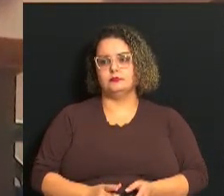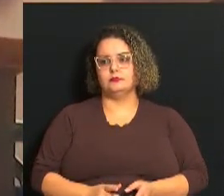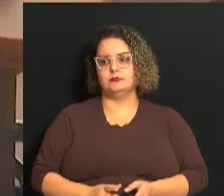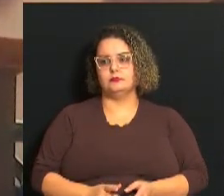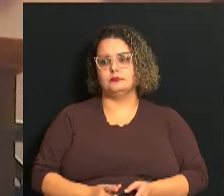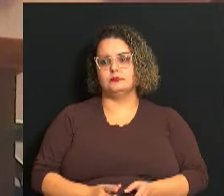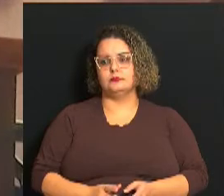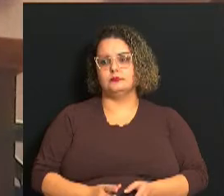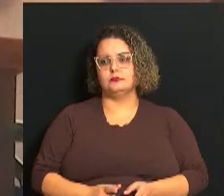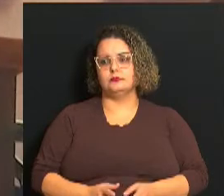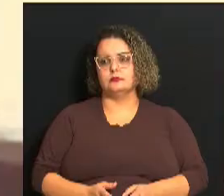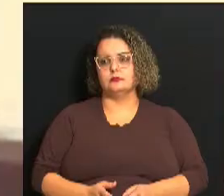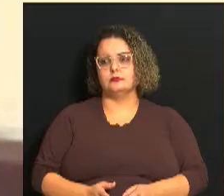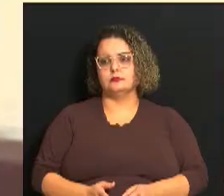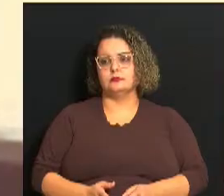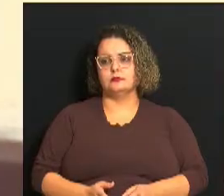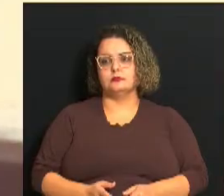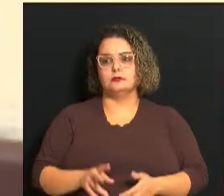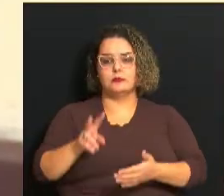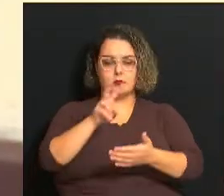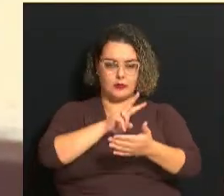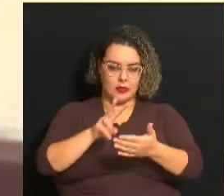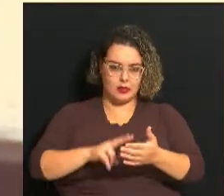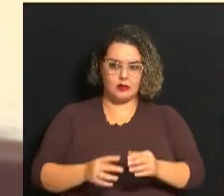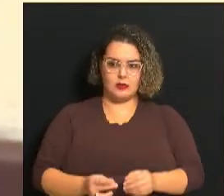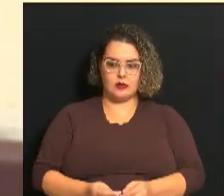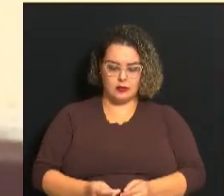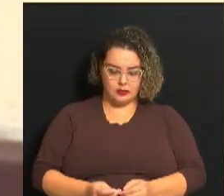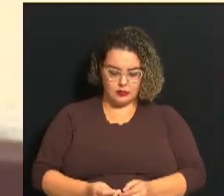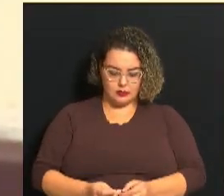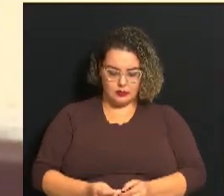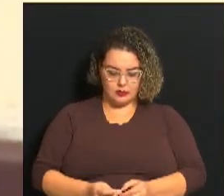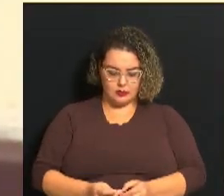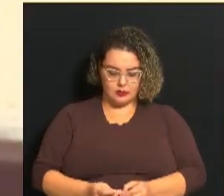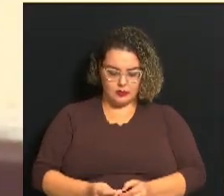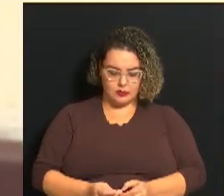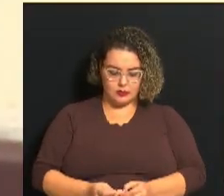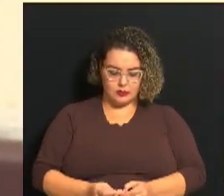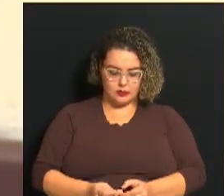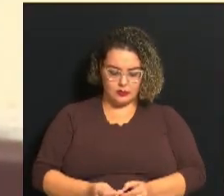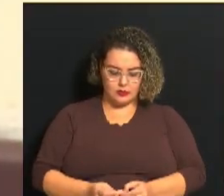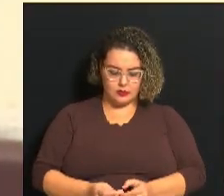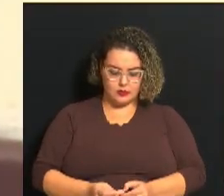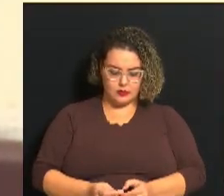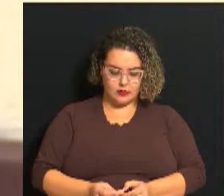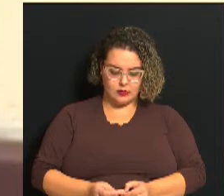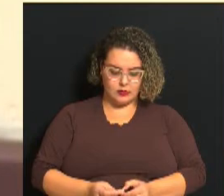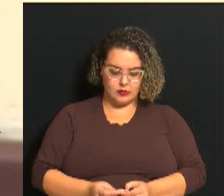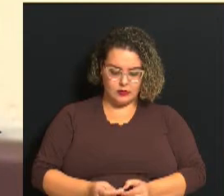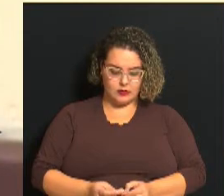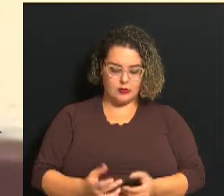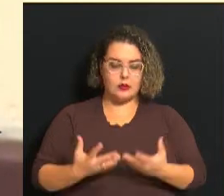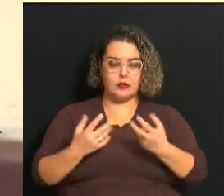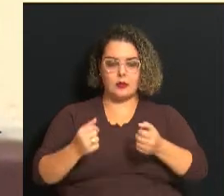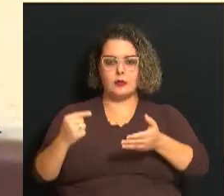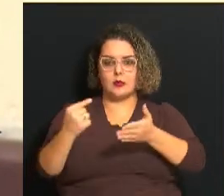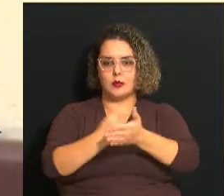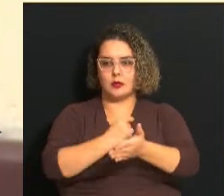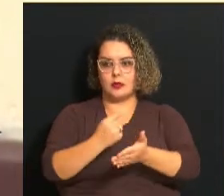e eu vou ler aqui porque a gente recebeu de questões